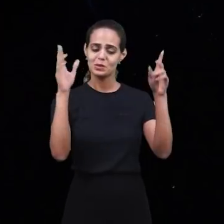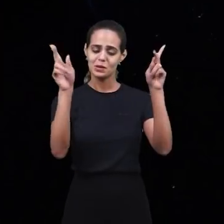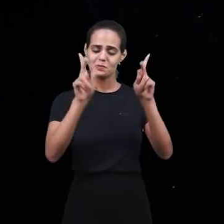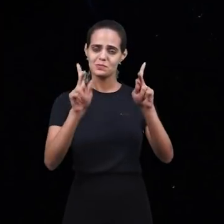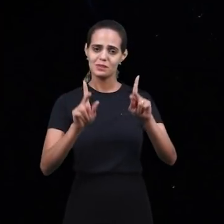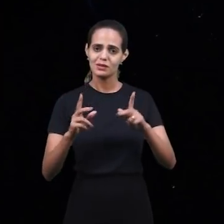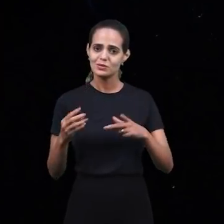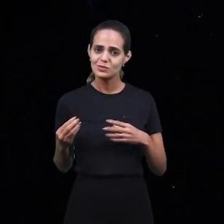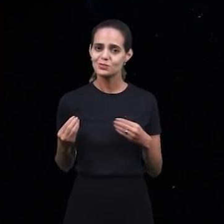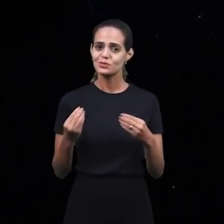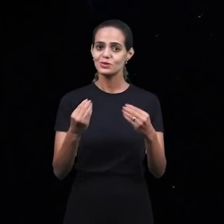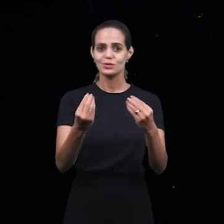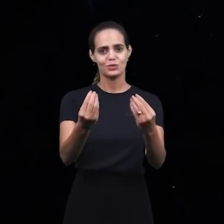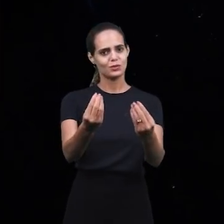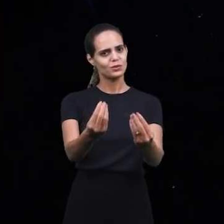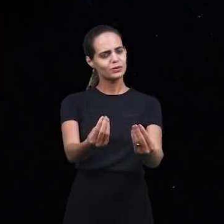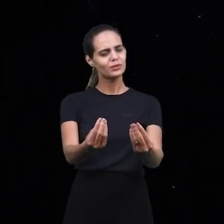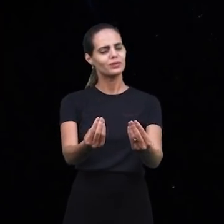paz eu te